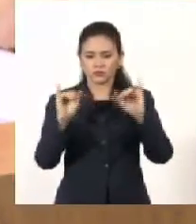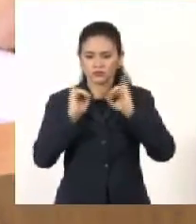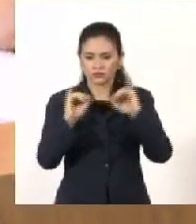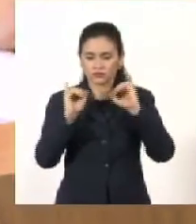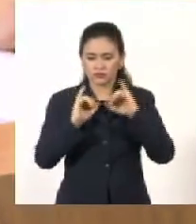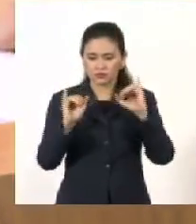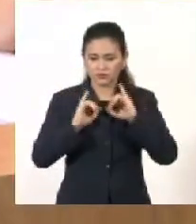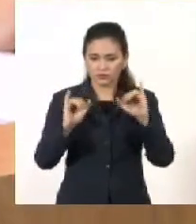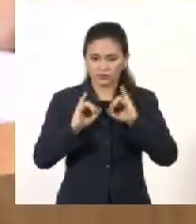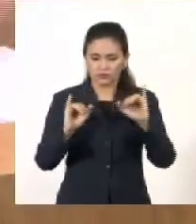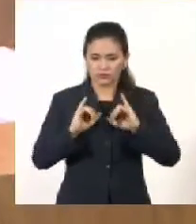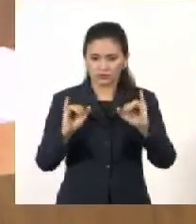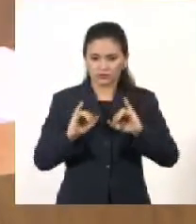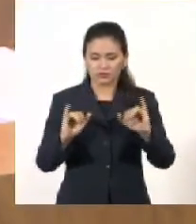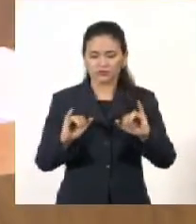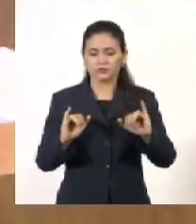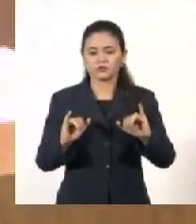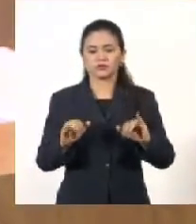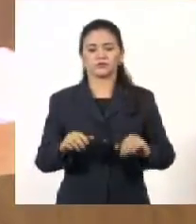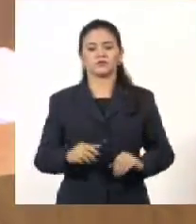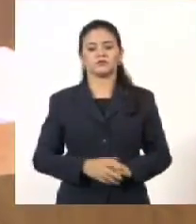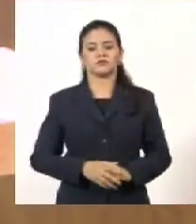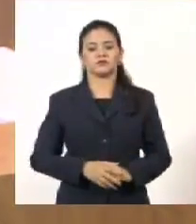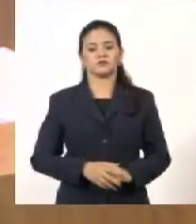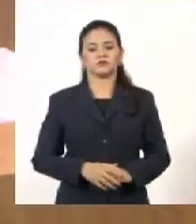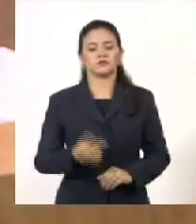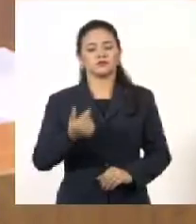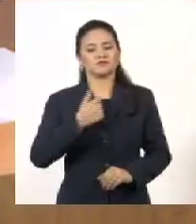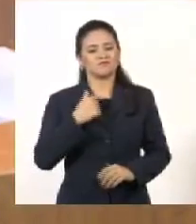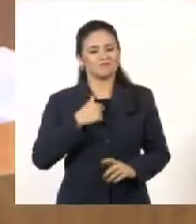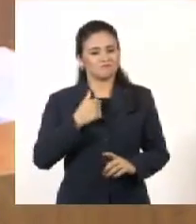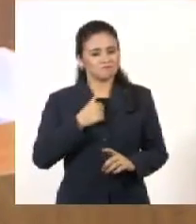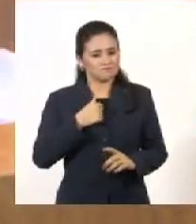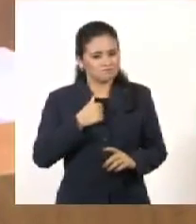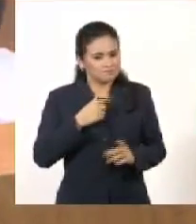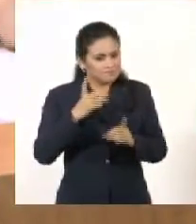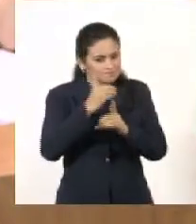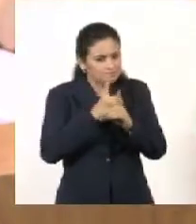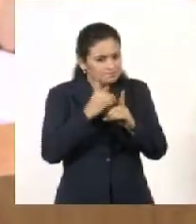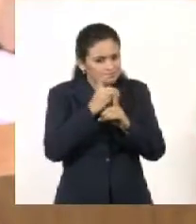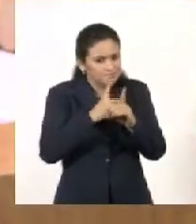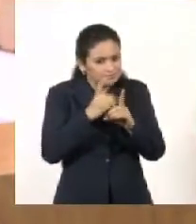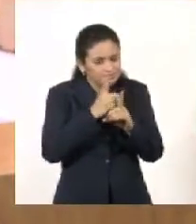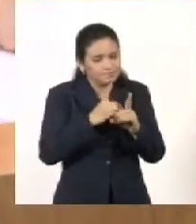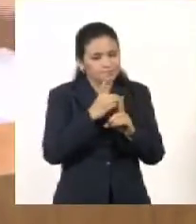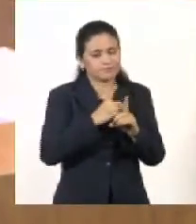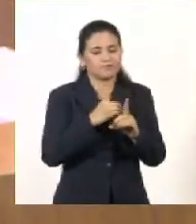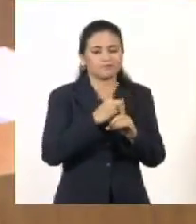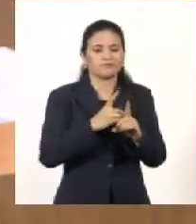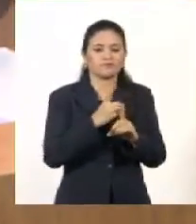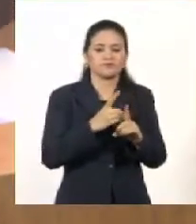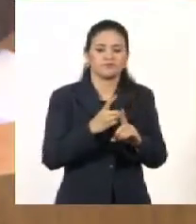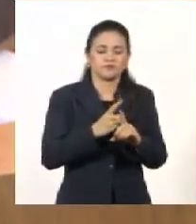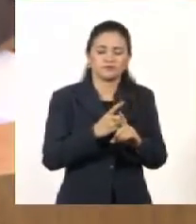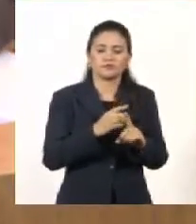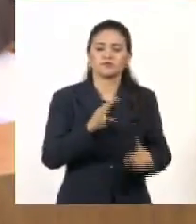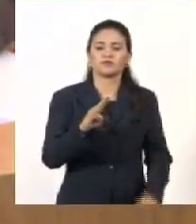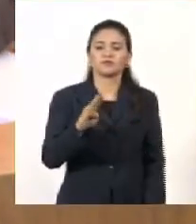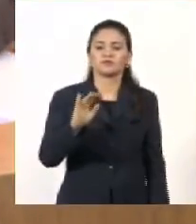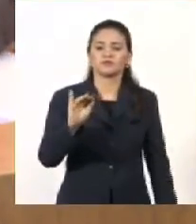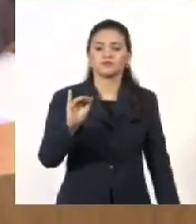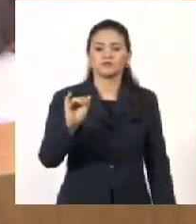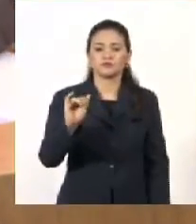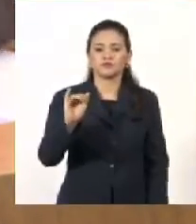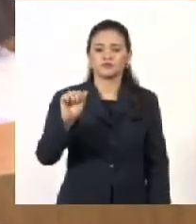o seguro defeso, e a Bianca colou o link do seu Luiz Cardoso, colou o link na